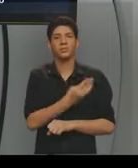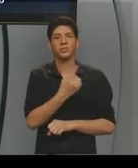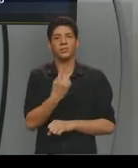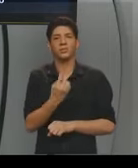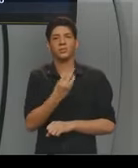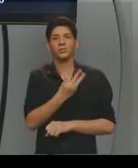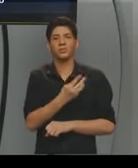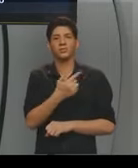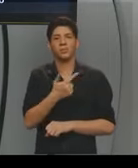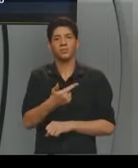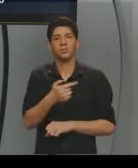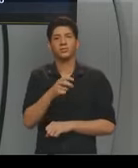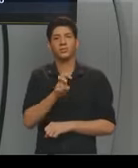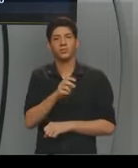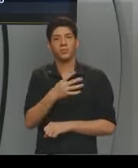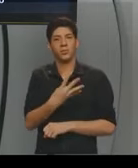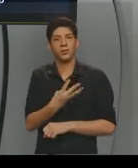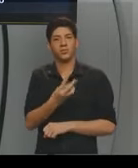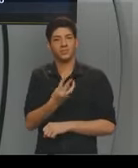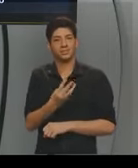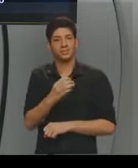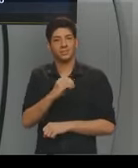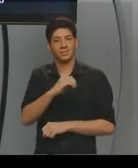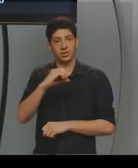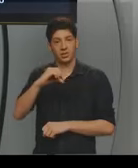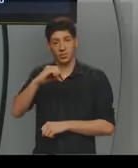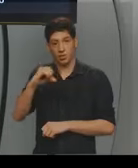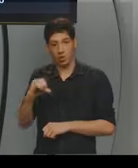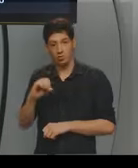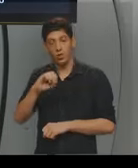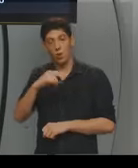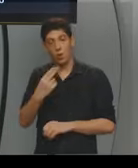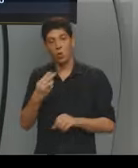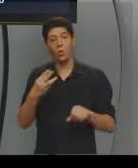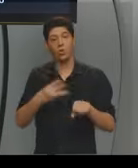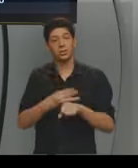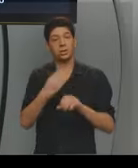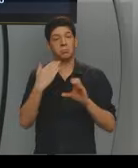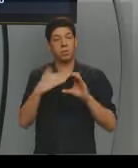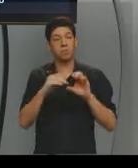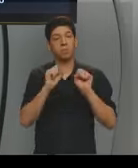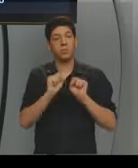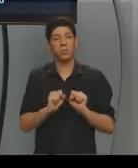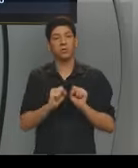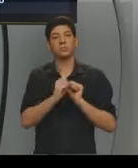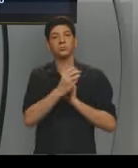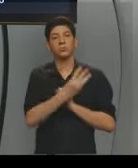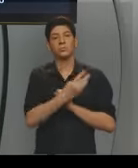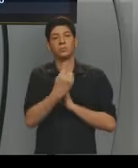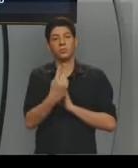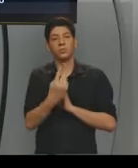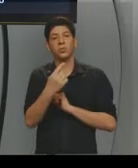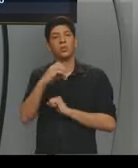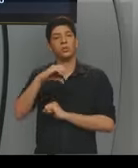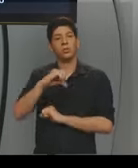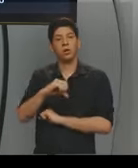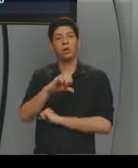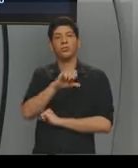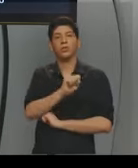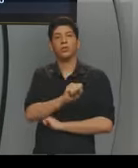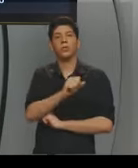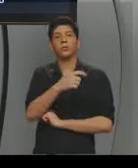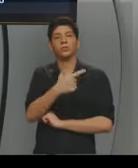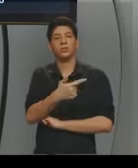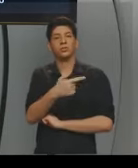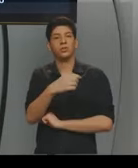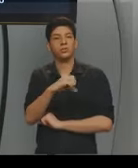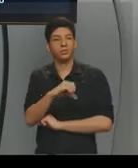31 3254 3009 ou enviar uma mensagem para o nosso WhatsApp no 31